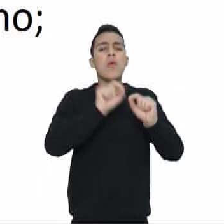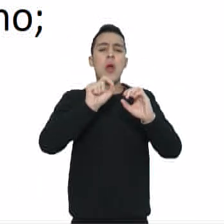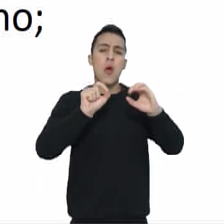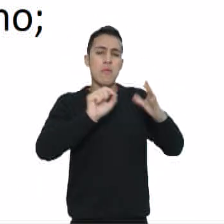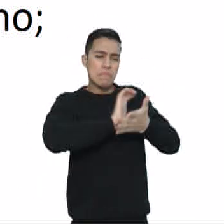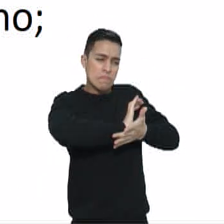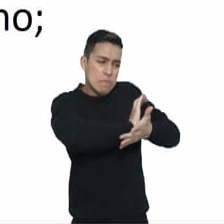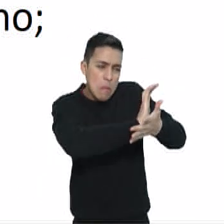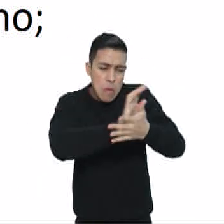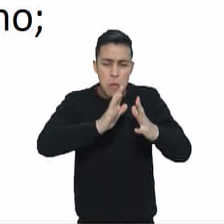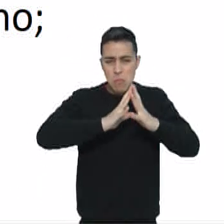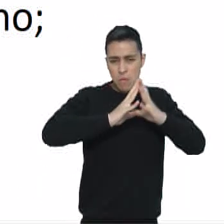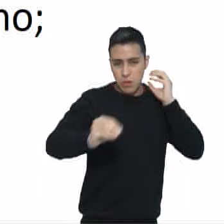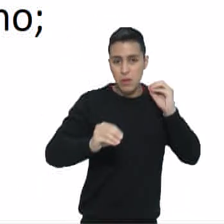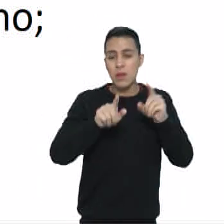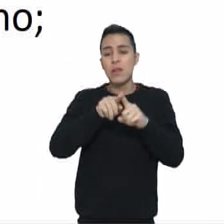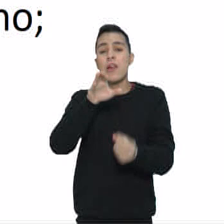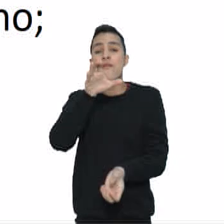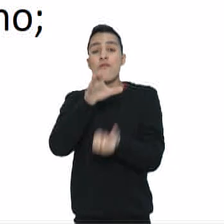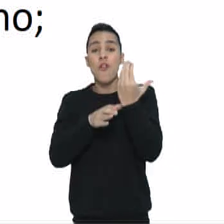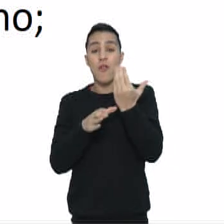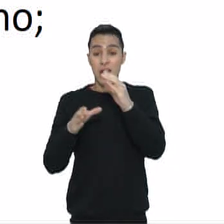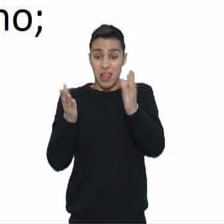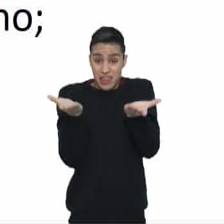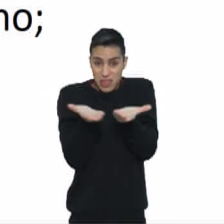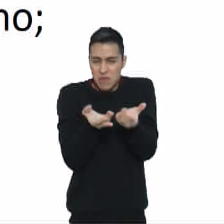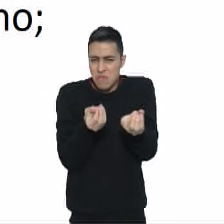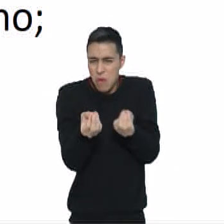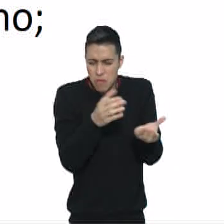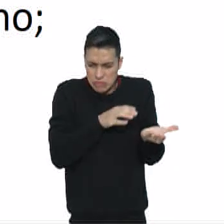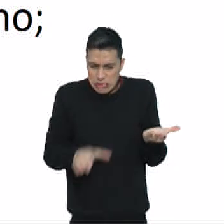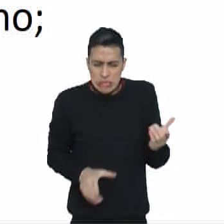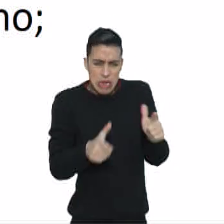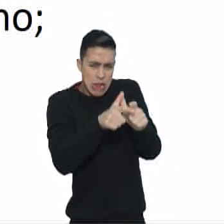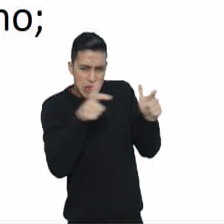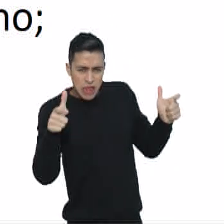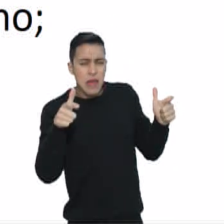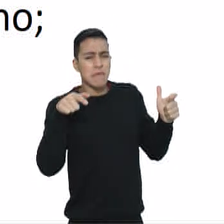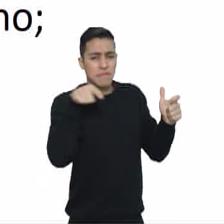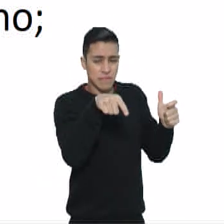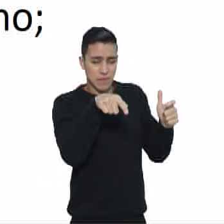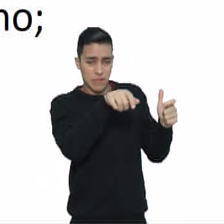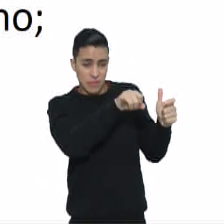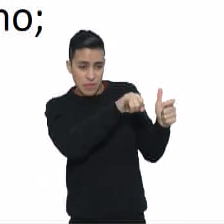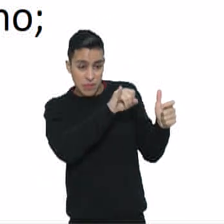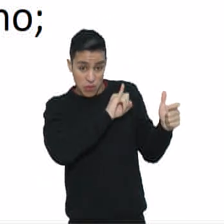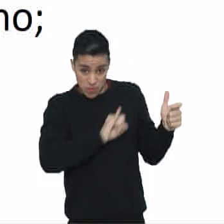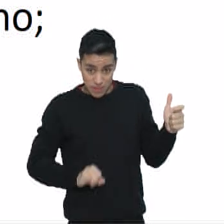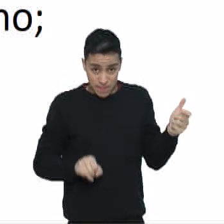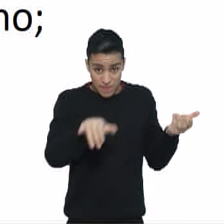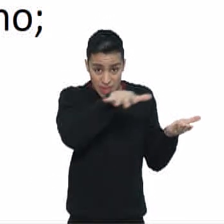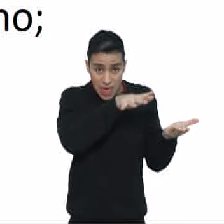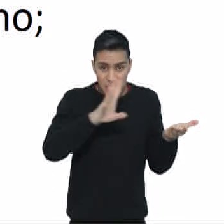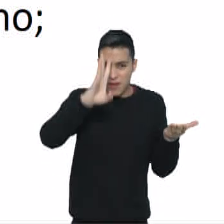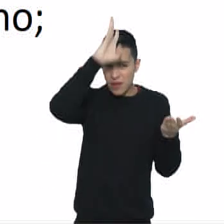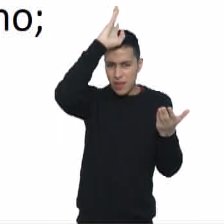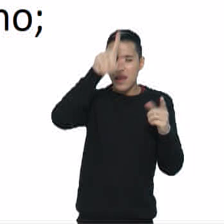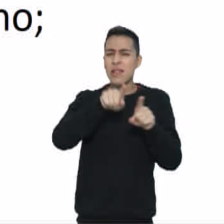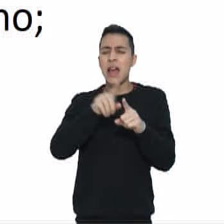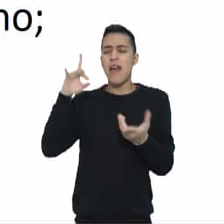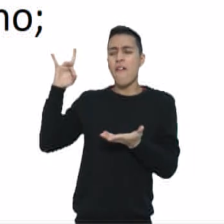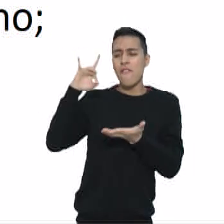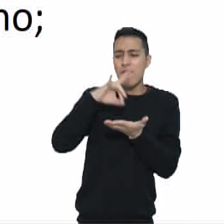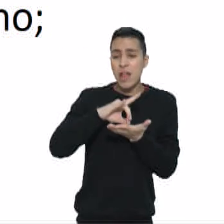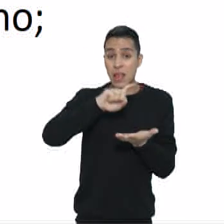o surgimento do cristianismo, o crescimento do cristianismo no Império Romano, e também a oficialização